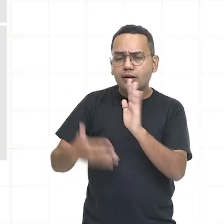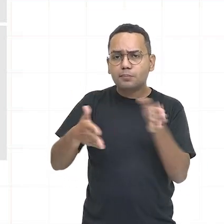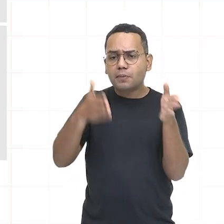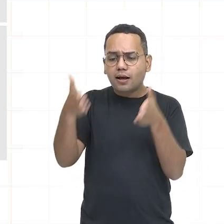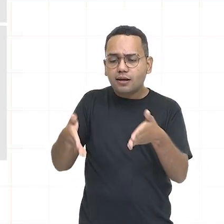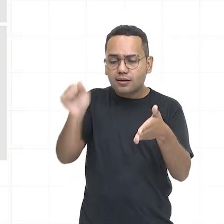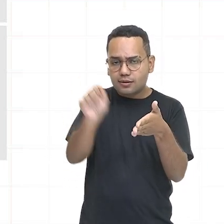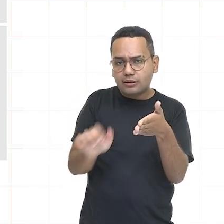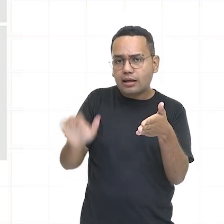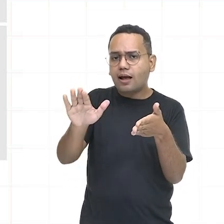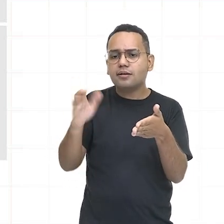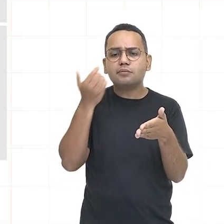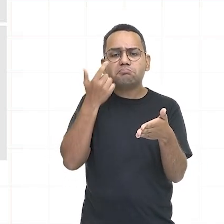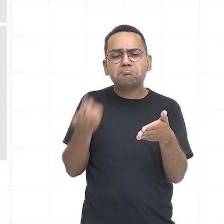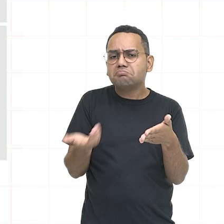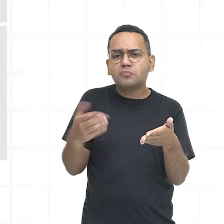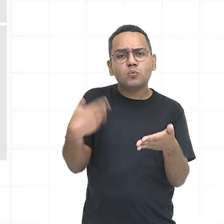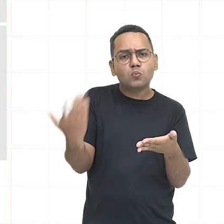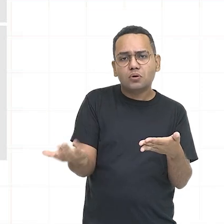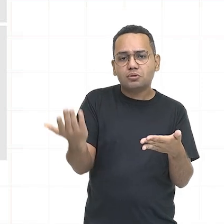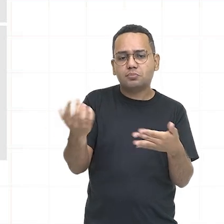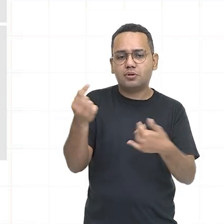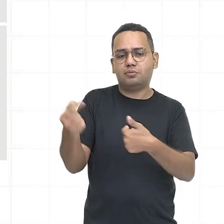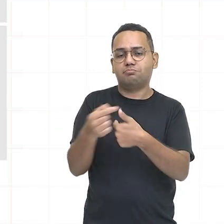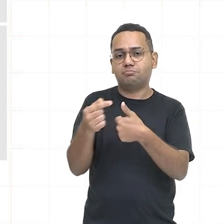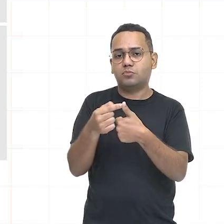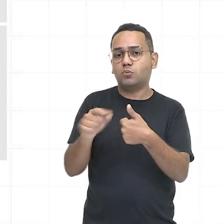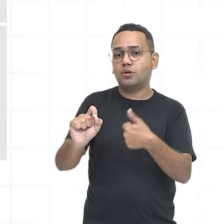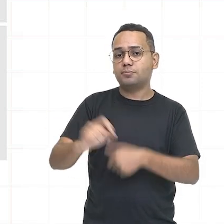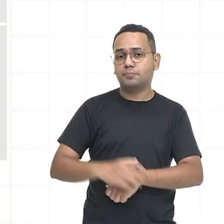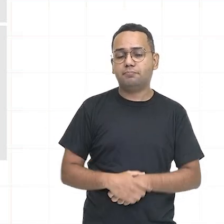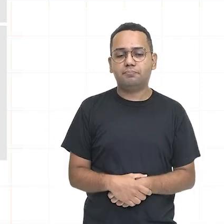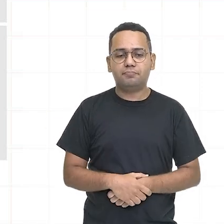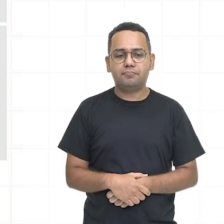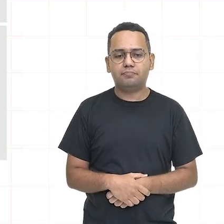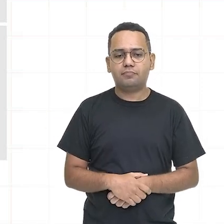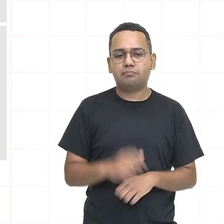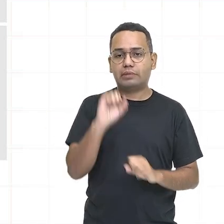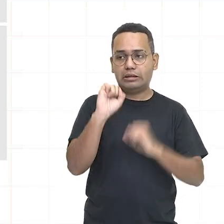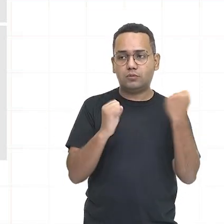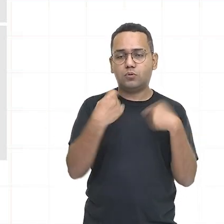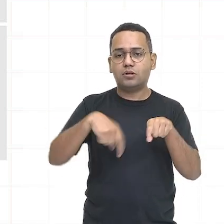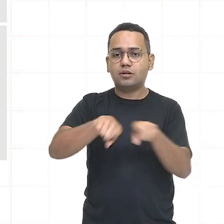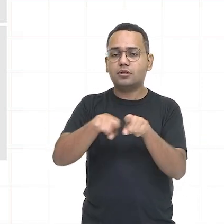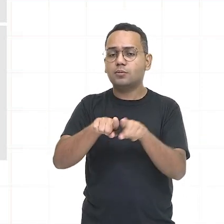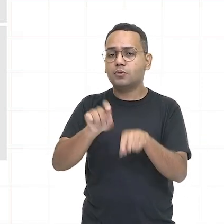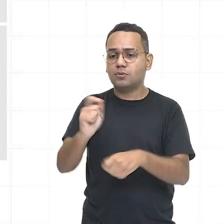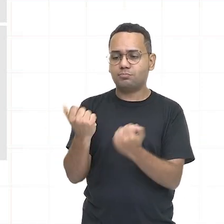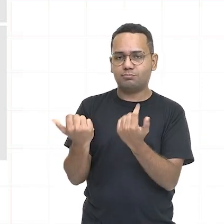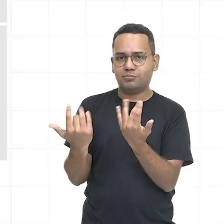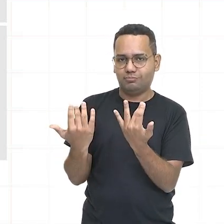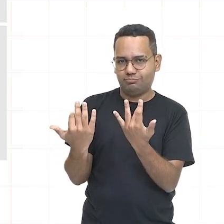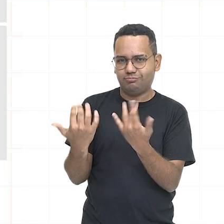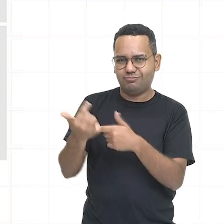dessas principais dimensões na Ásia, vai estar ligada ao quê? A indústria e também